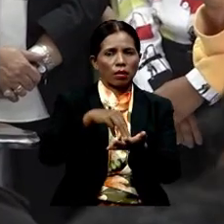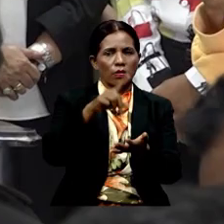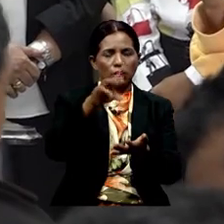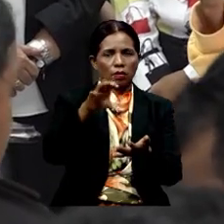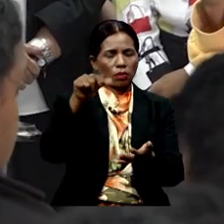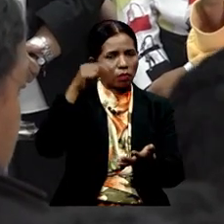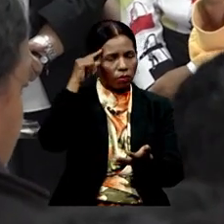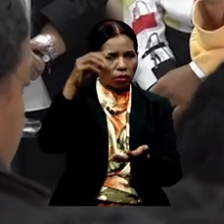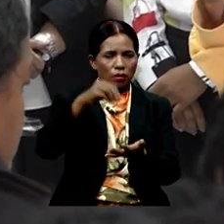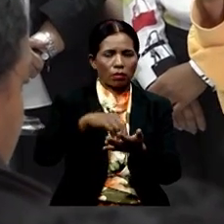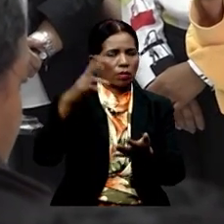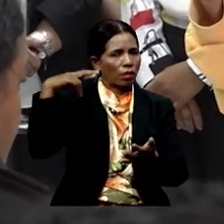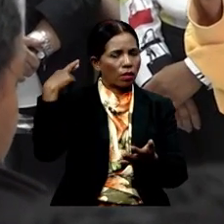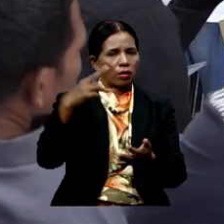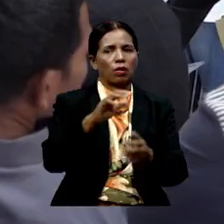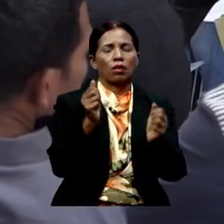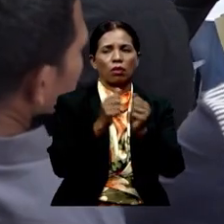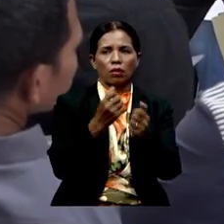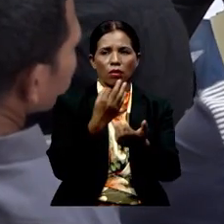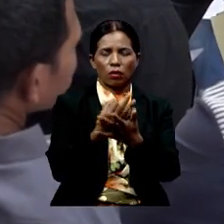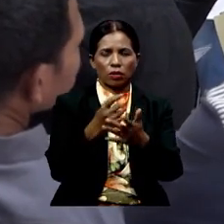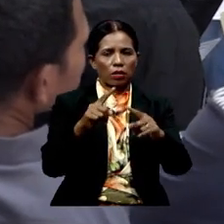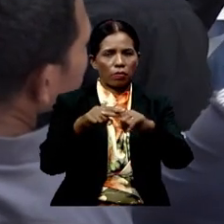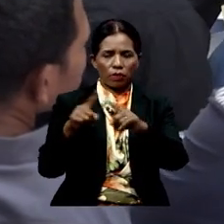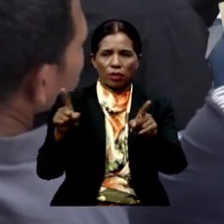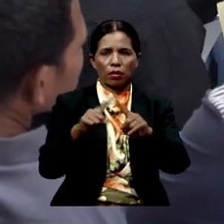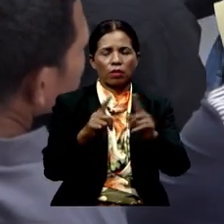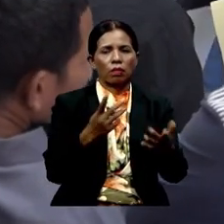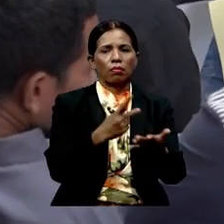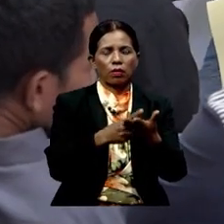nebe governo coloca ba Radio Comunidade Sira ho montante nebe lahanesan tuir